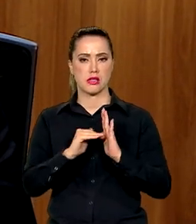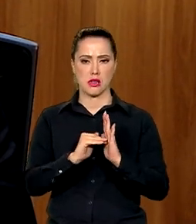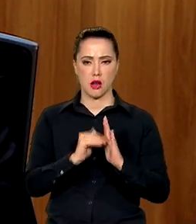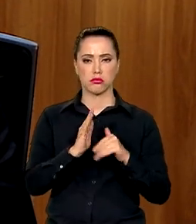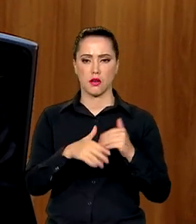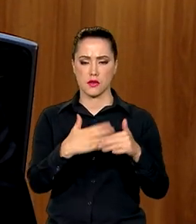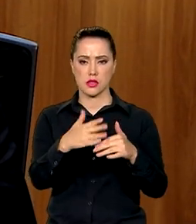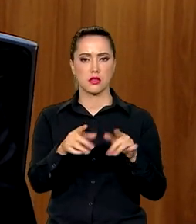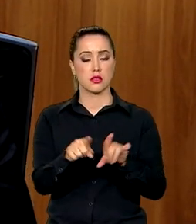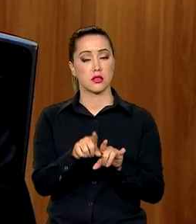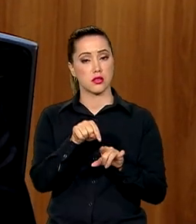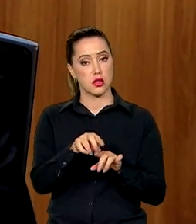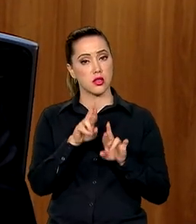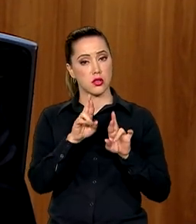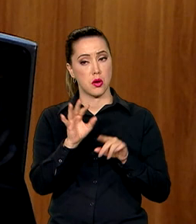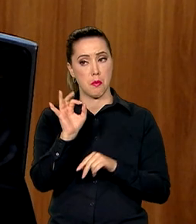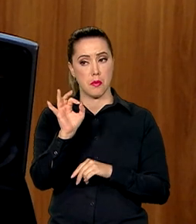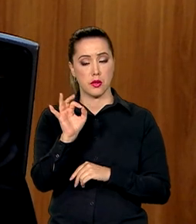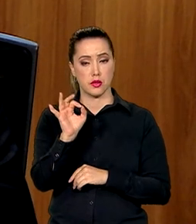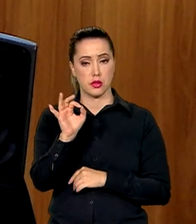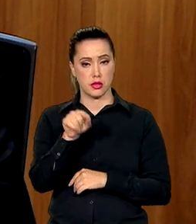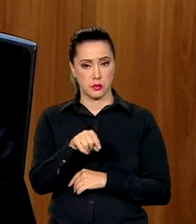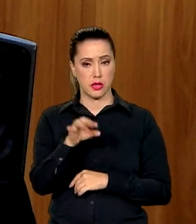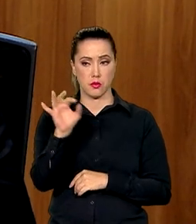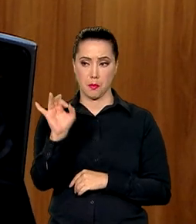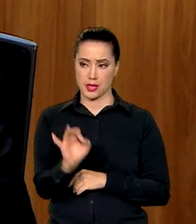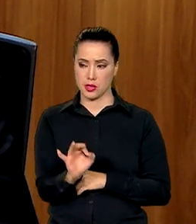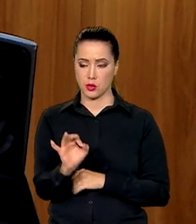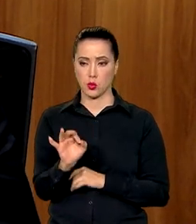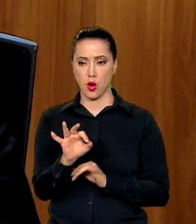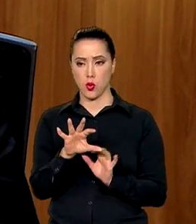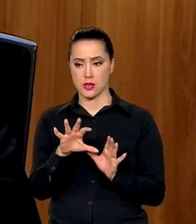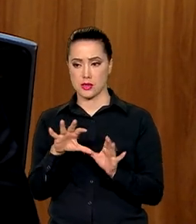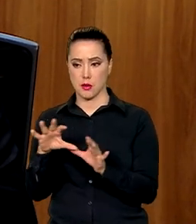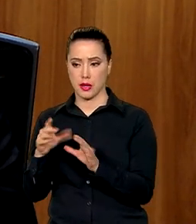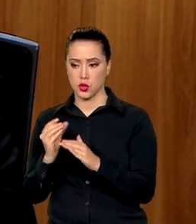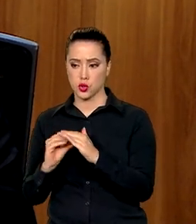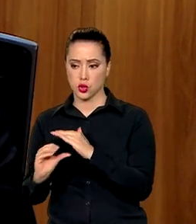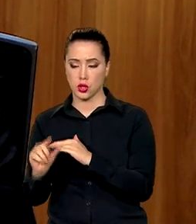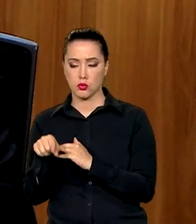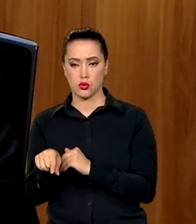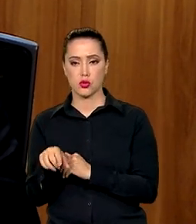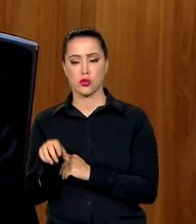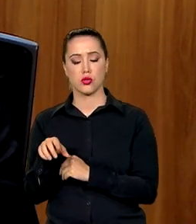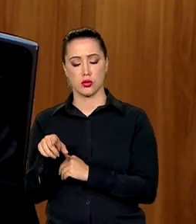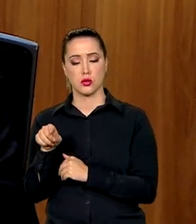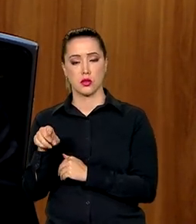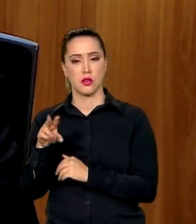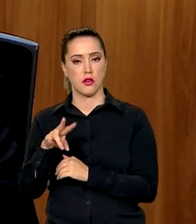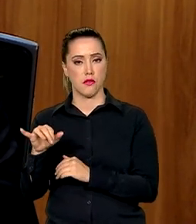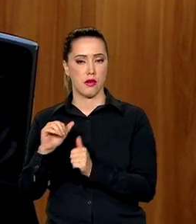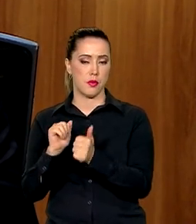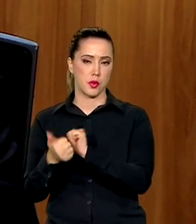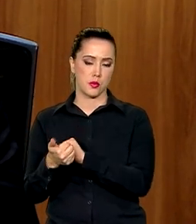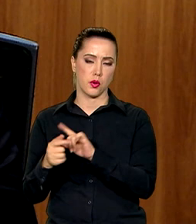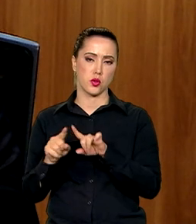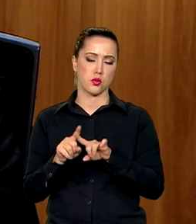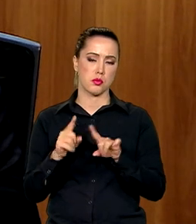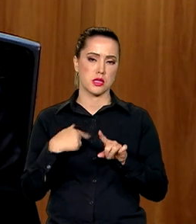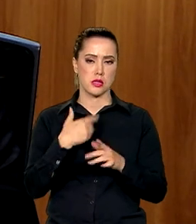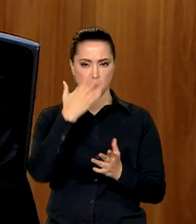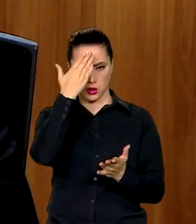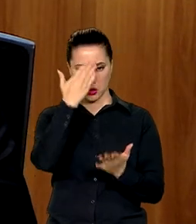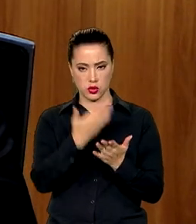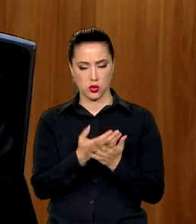um percentual para o esporte como tem para o turismo como tem para Seguridade Social educação mas acredito que será muito